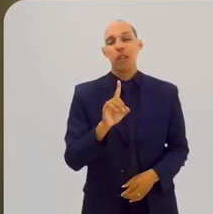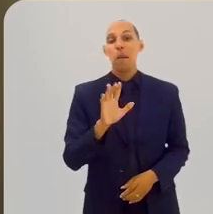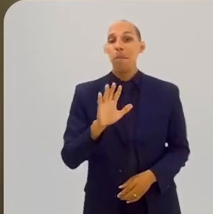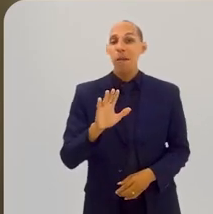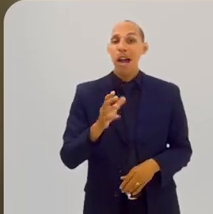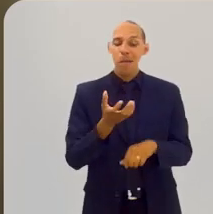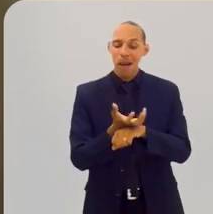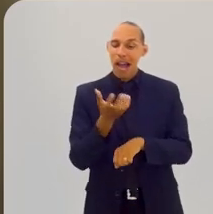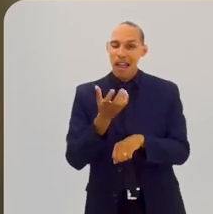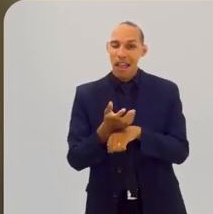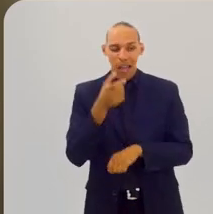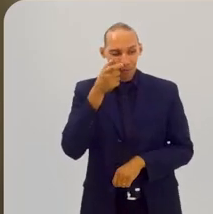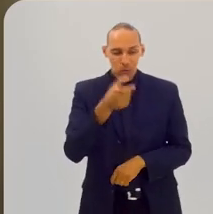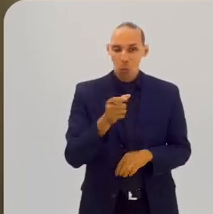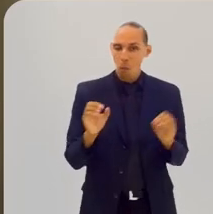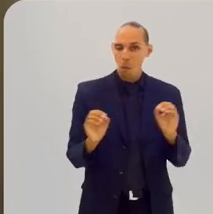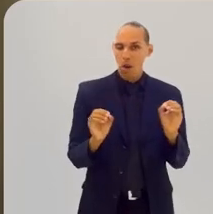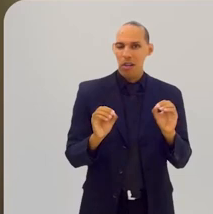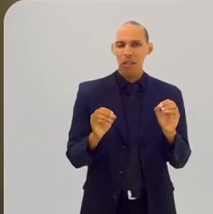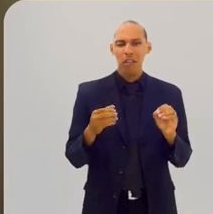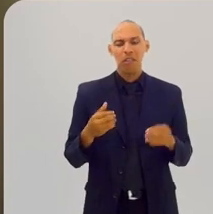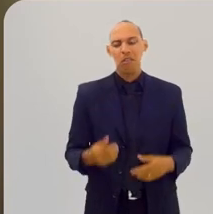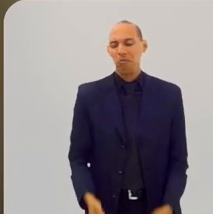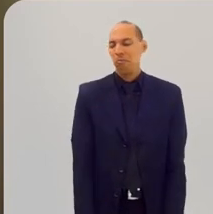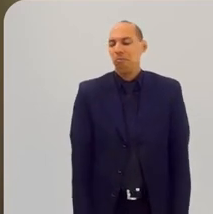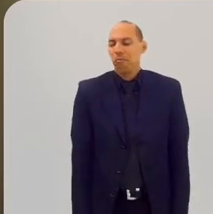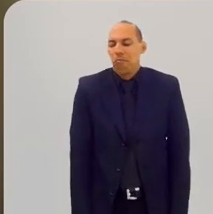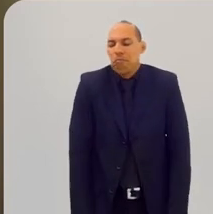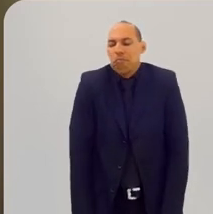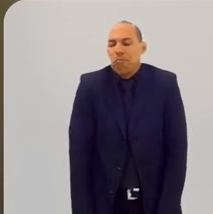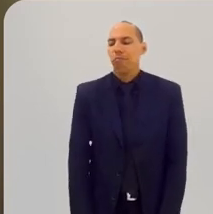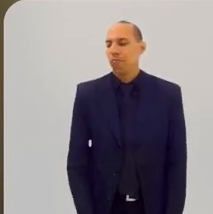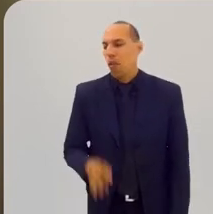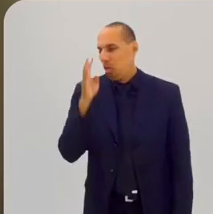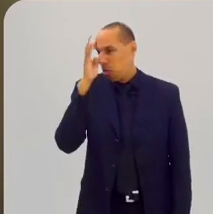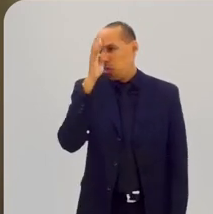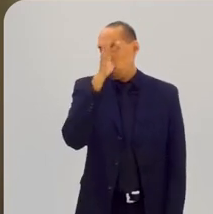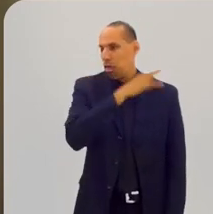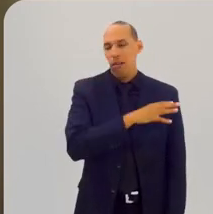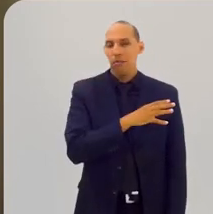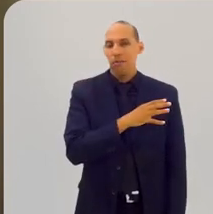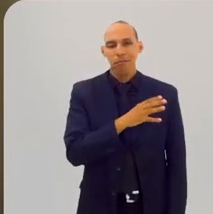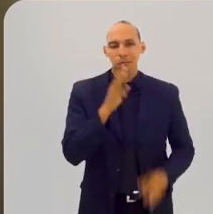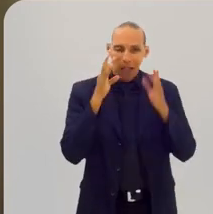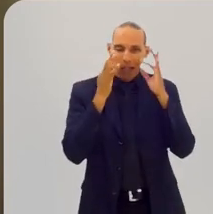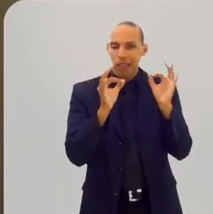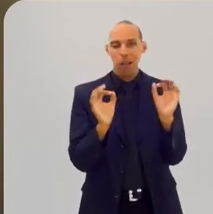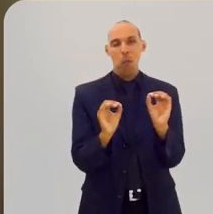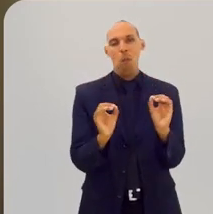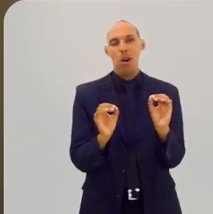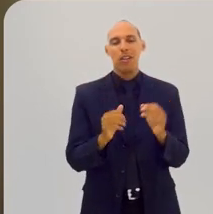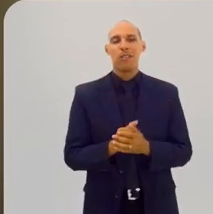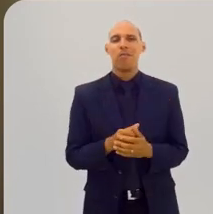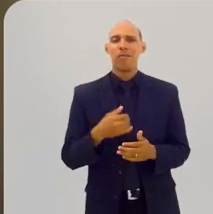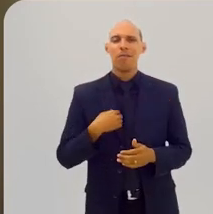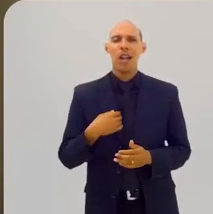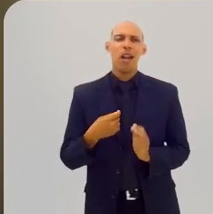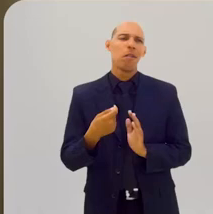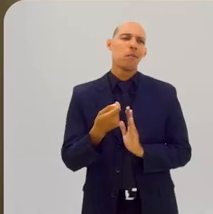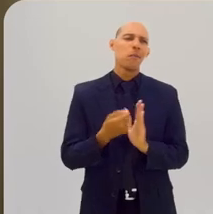uma coisa as matérias que não interessavam eu simplesmente não prestava muita atenção eu